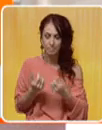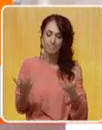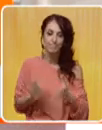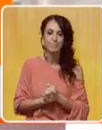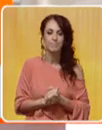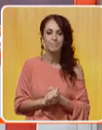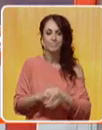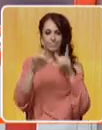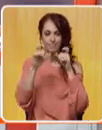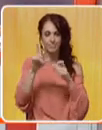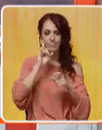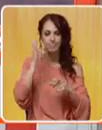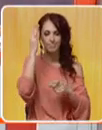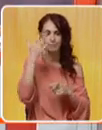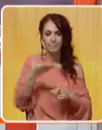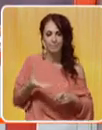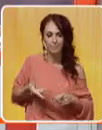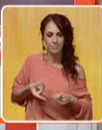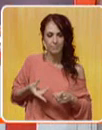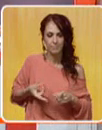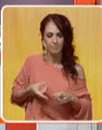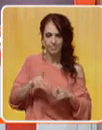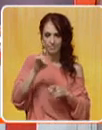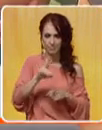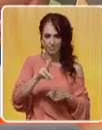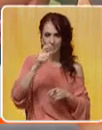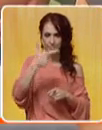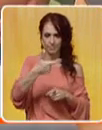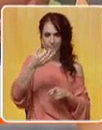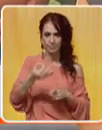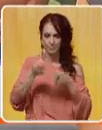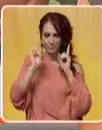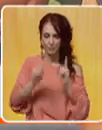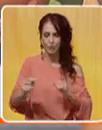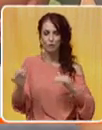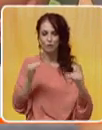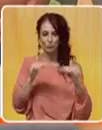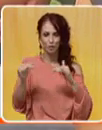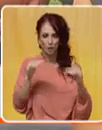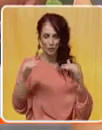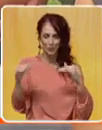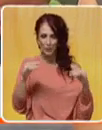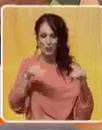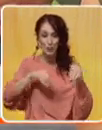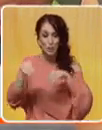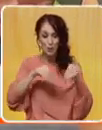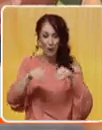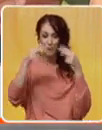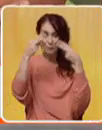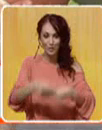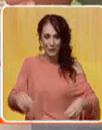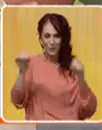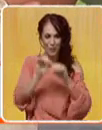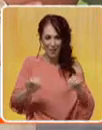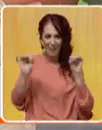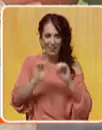Vamos à fotografia 19 porque foi na RTP que começaram os jogos sem fronteiras e vamos aqui a